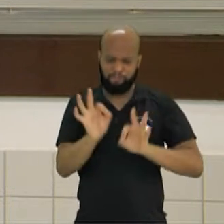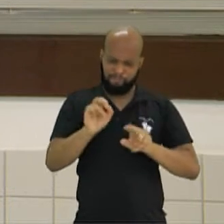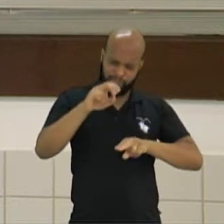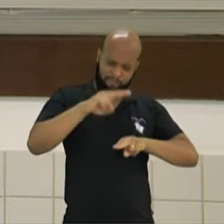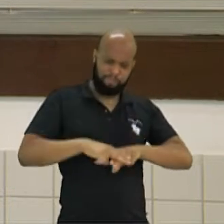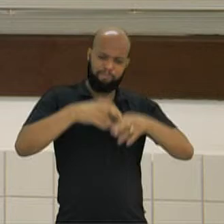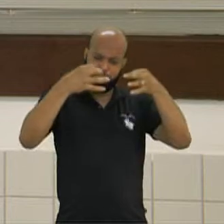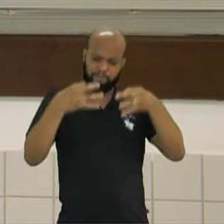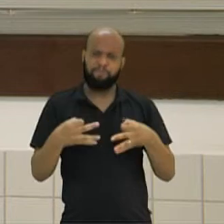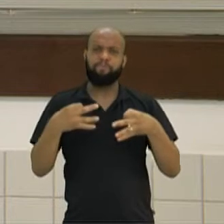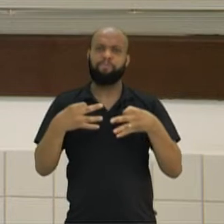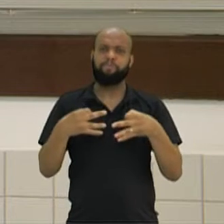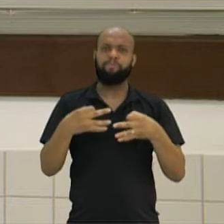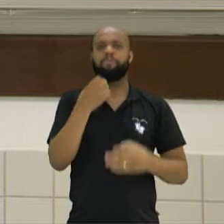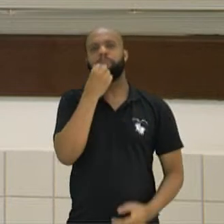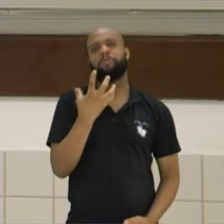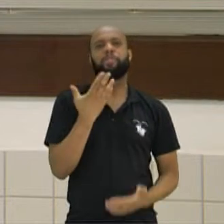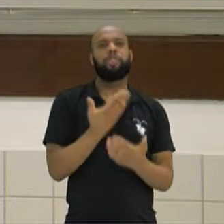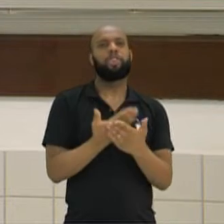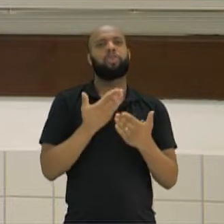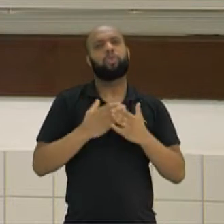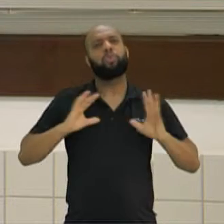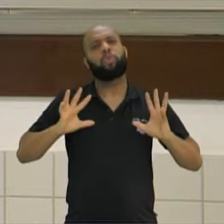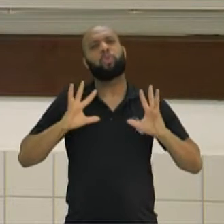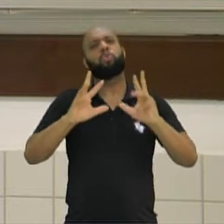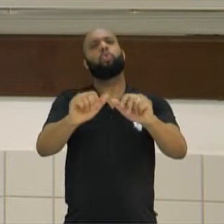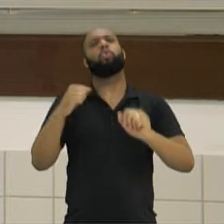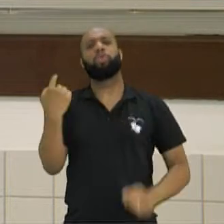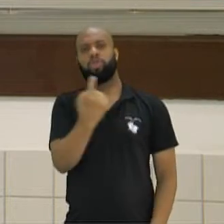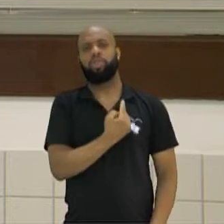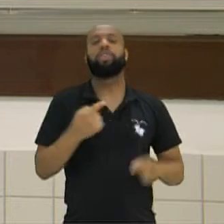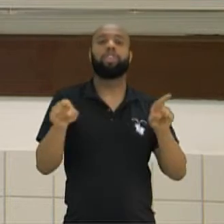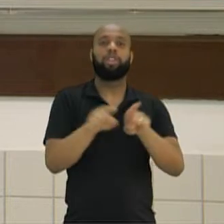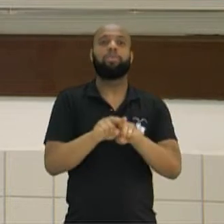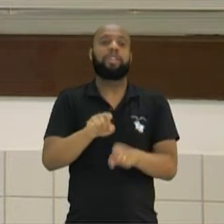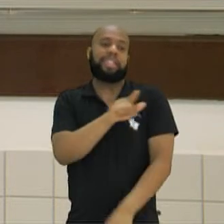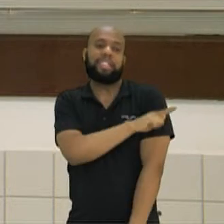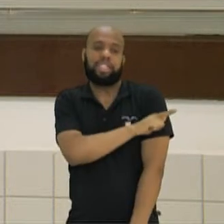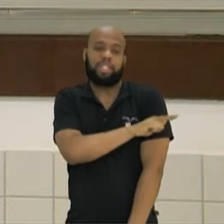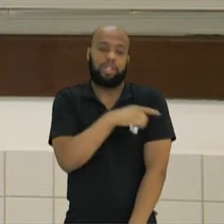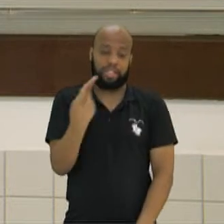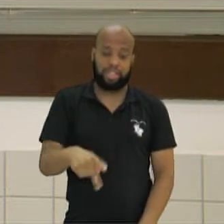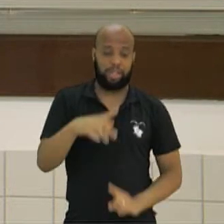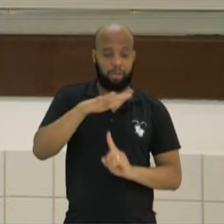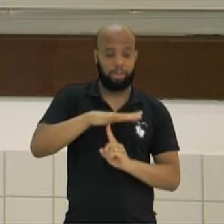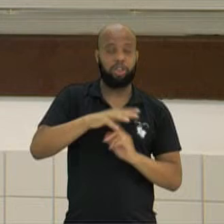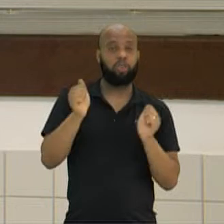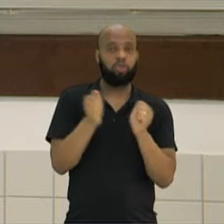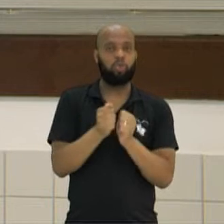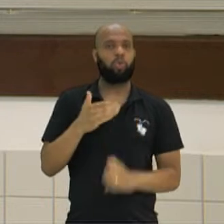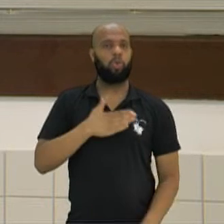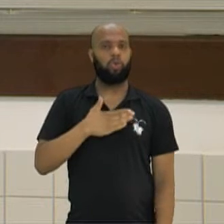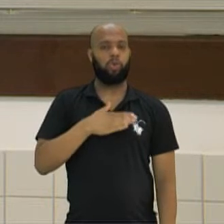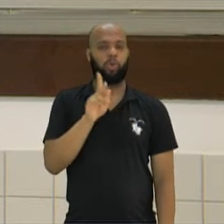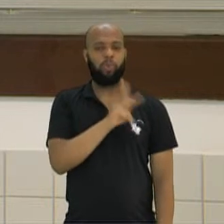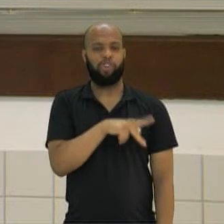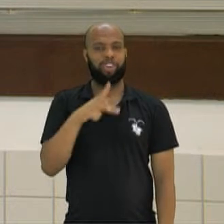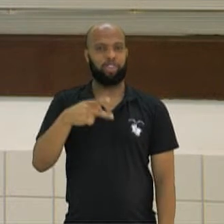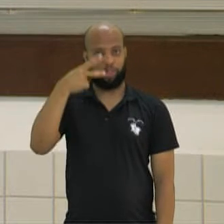segura-se na poltrona, um bom estudo para todos nós aí, pessoal do sétimo ano de todo o Paraná, junto com o professor Roberto. Vamos